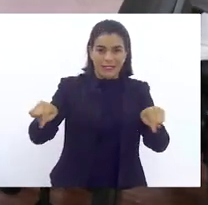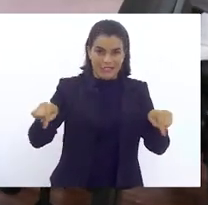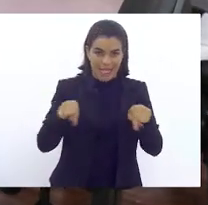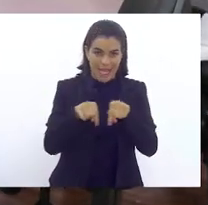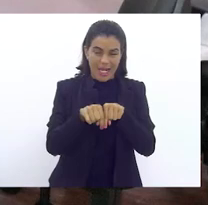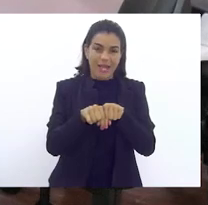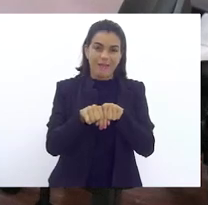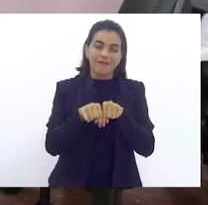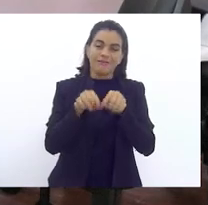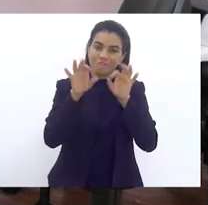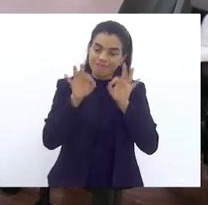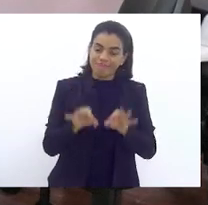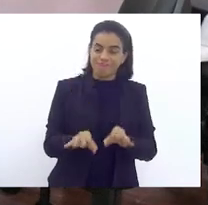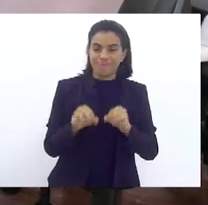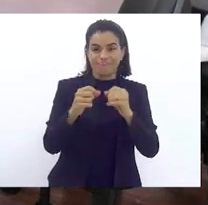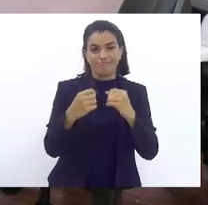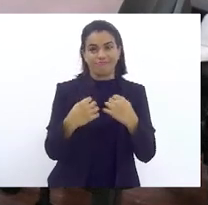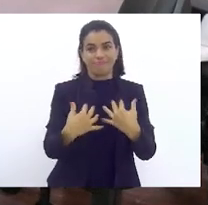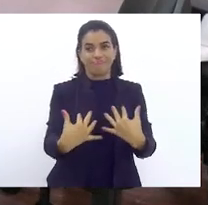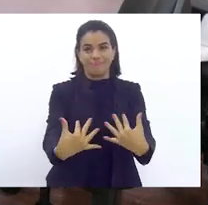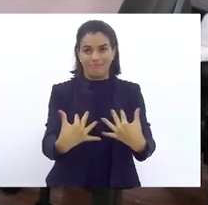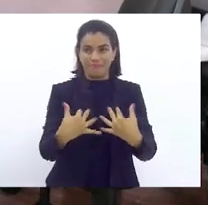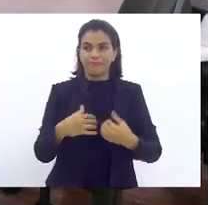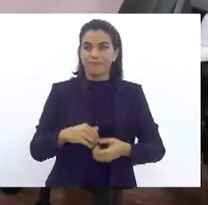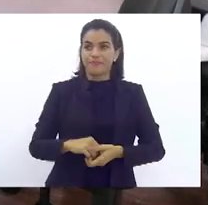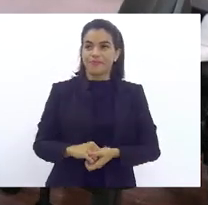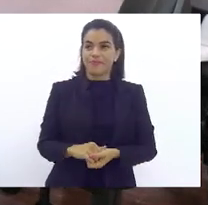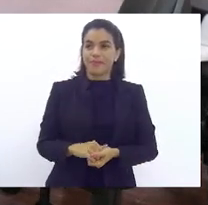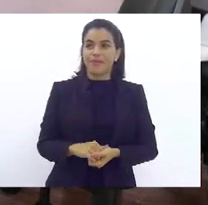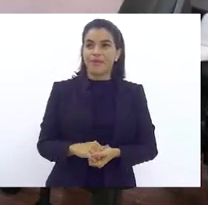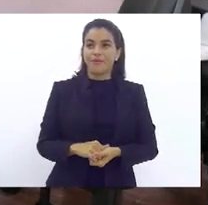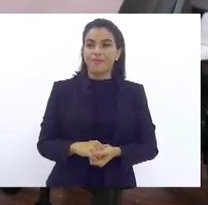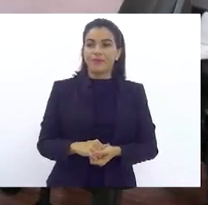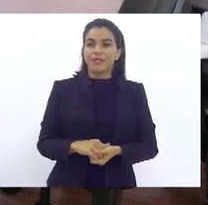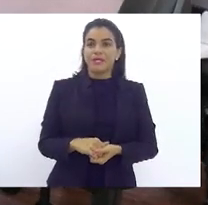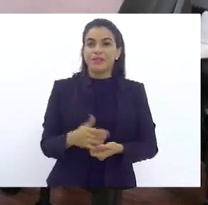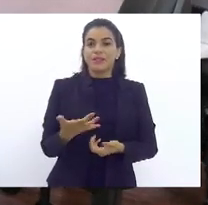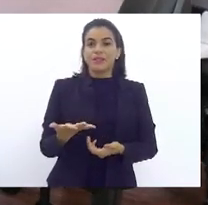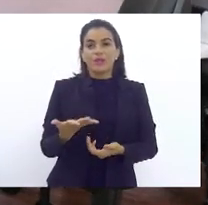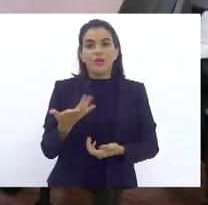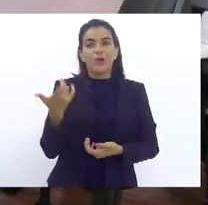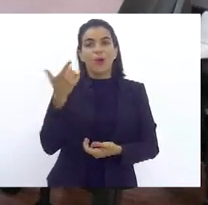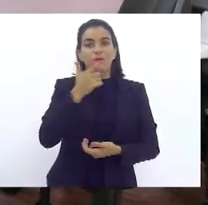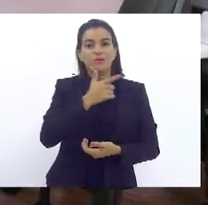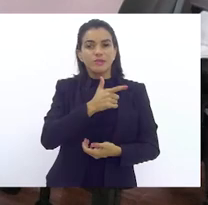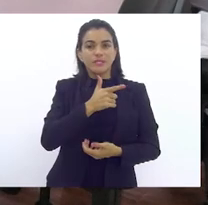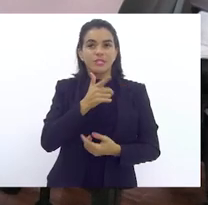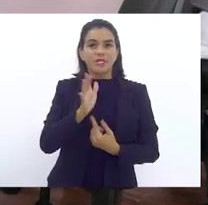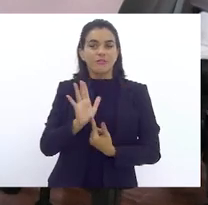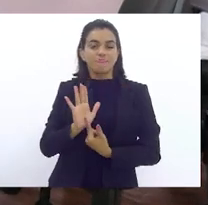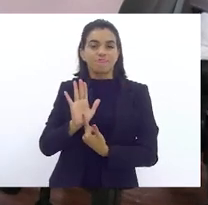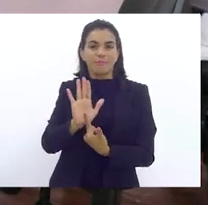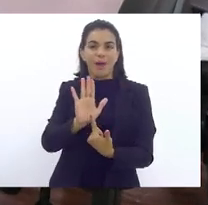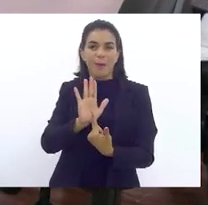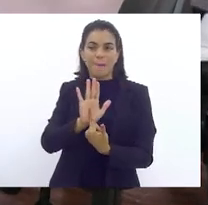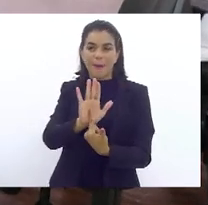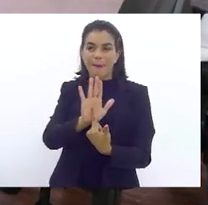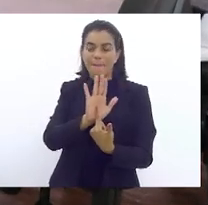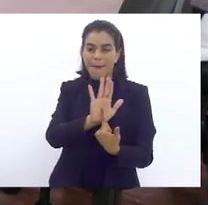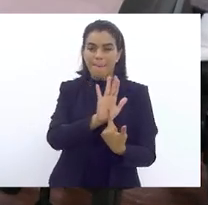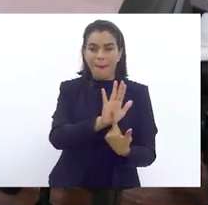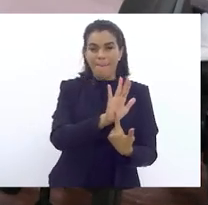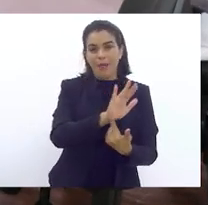audiência que faça sentido enfim que traga aí os elementos que a gente tanto